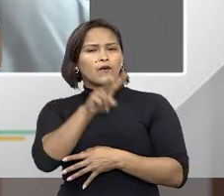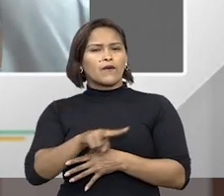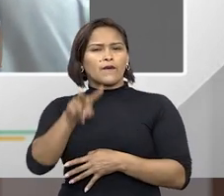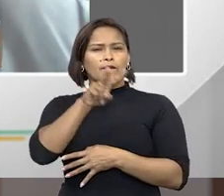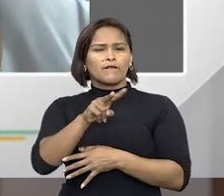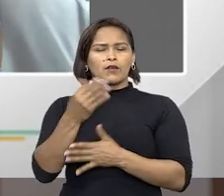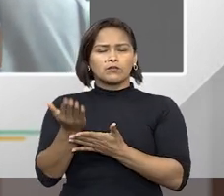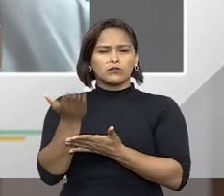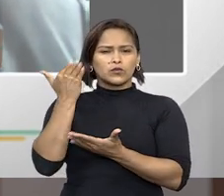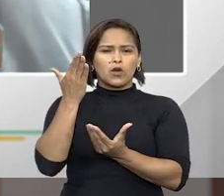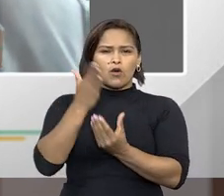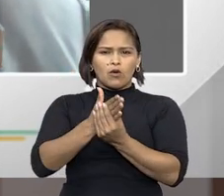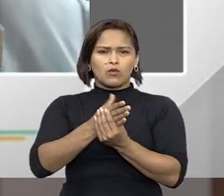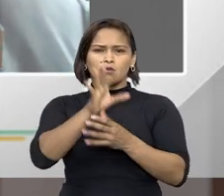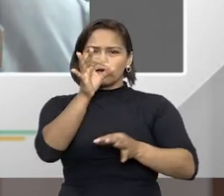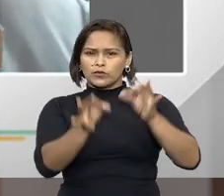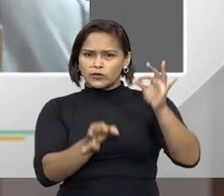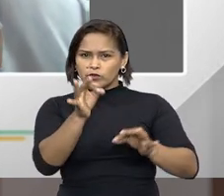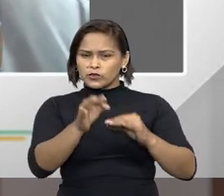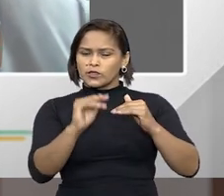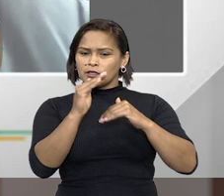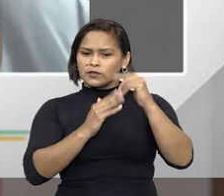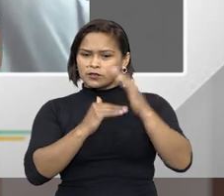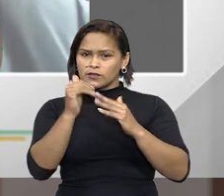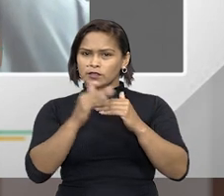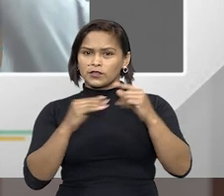precedentes que são vinculantes